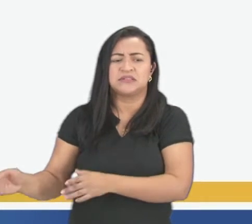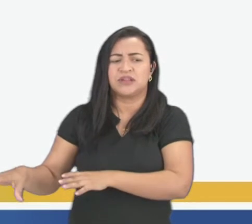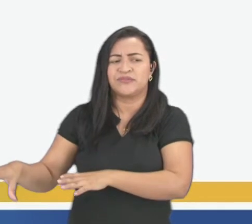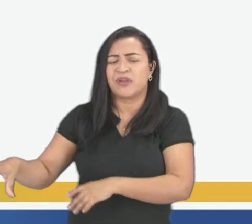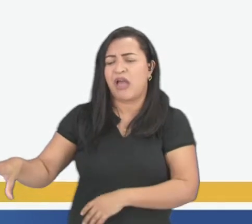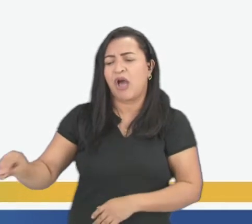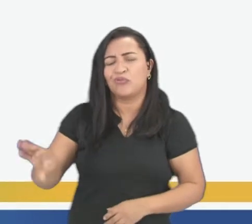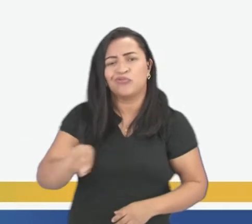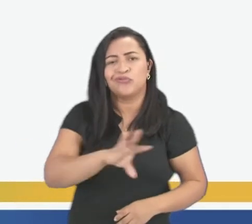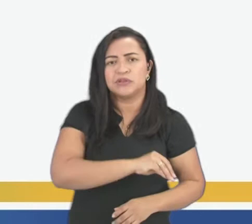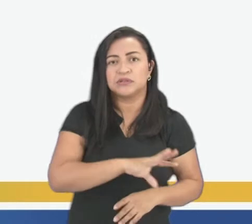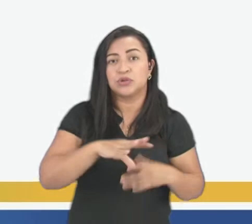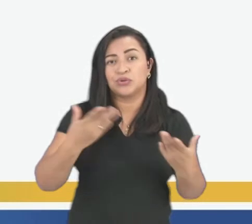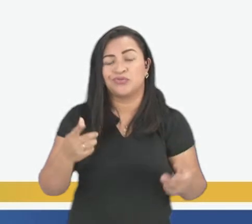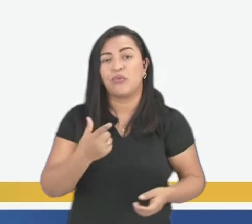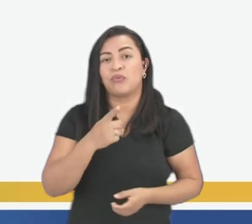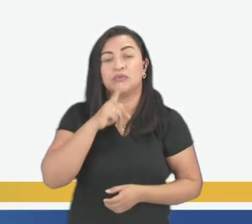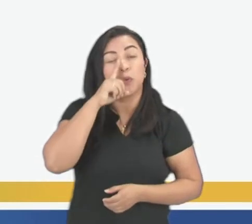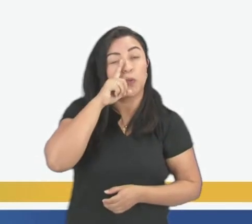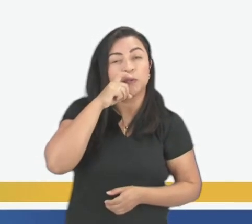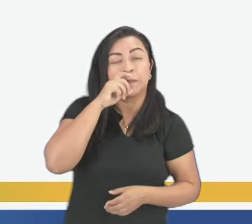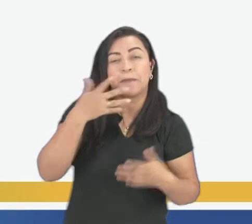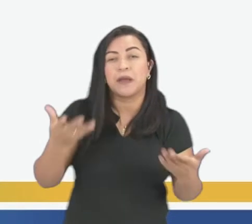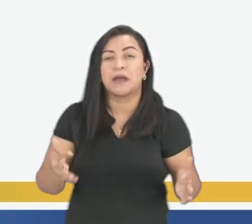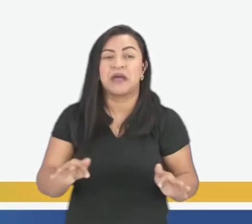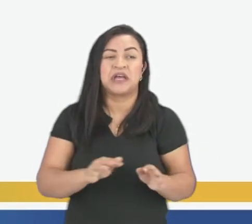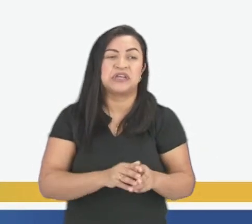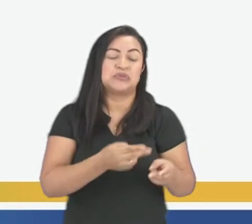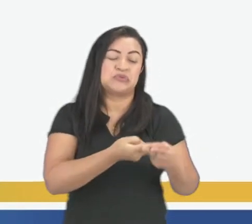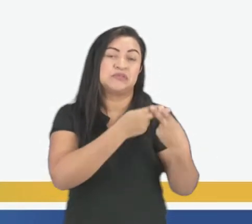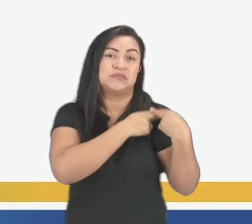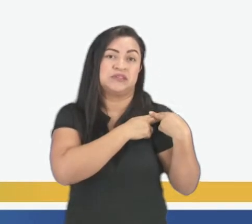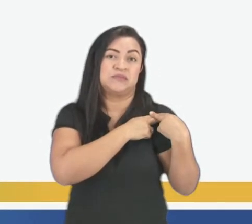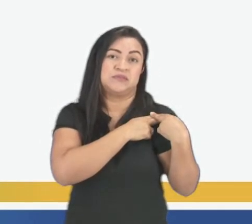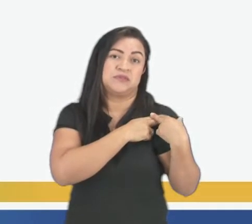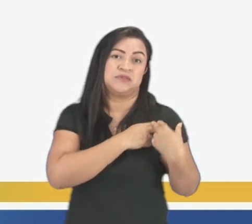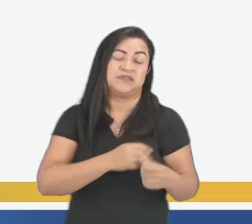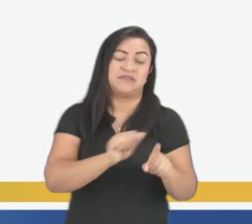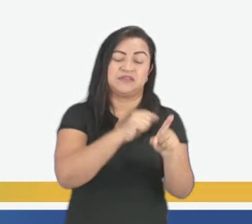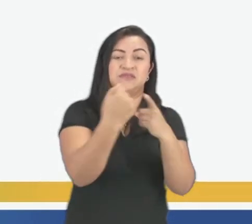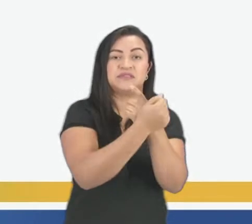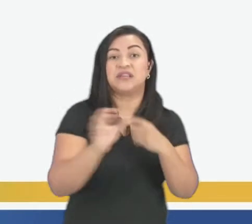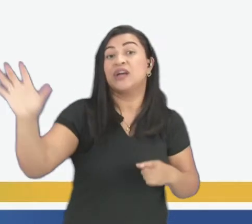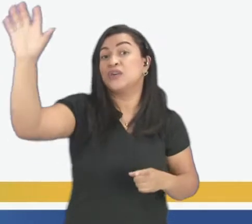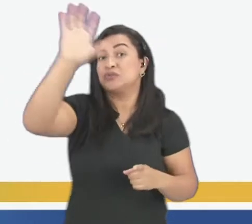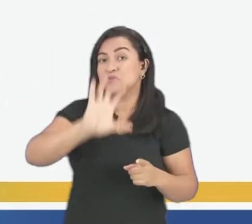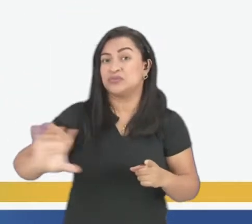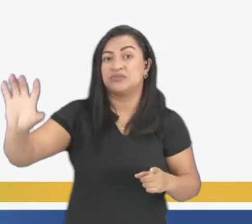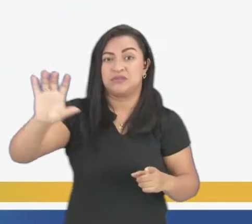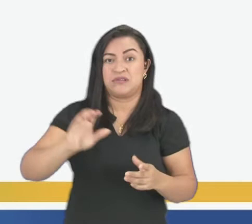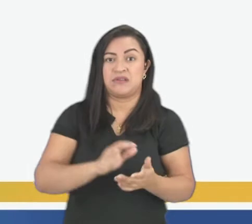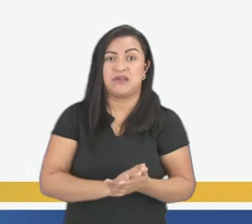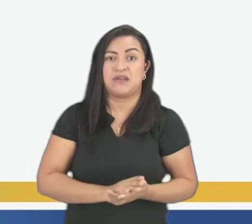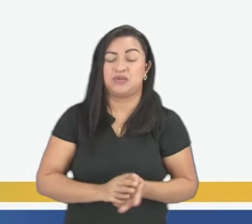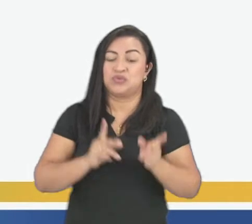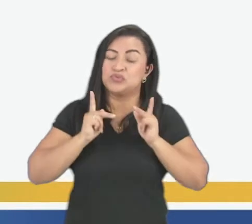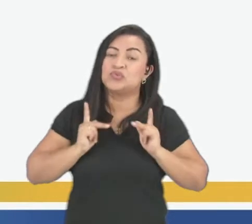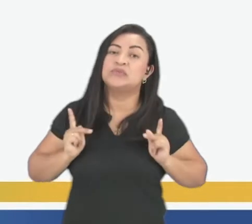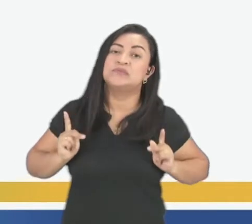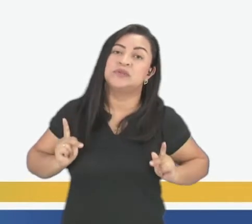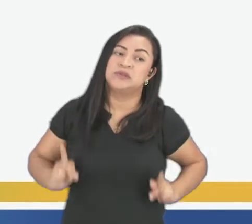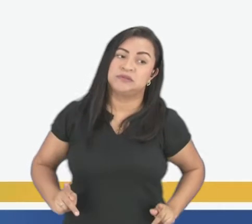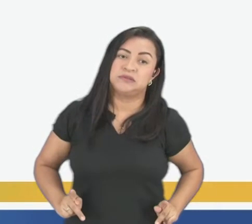ou omissão dos pais ou responsável, da sociedade ou do Estado, em fase do seu próprio comportamento.